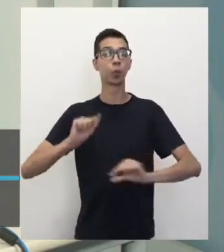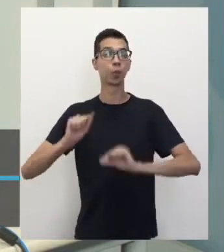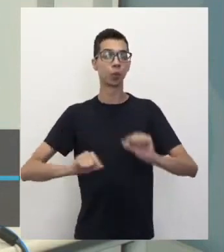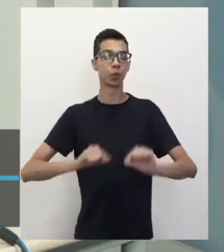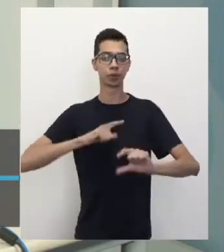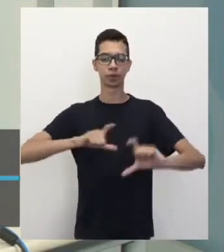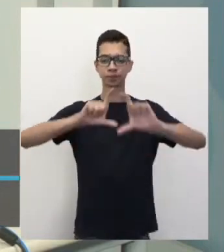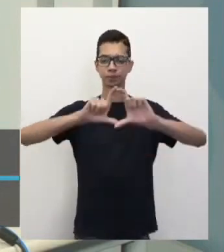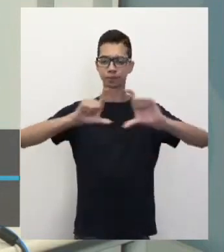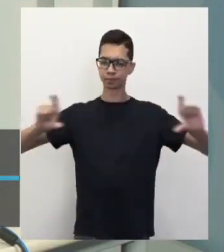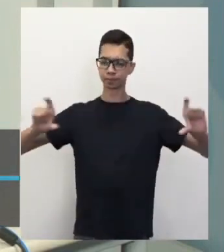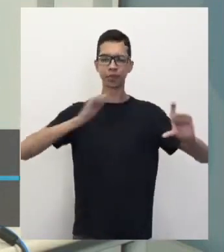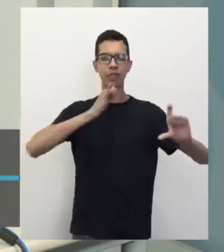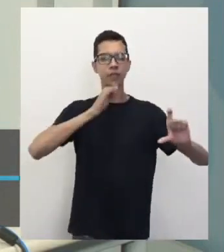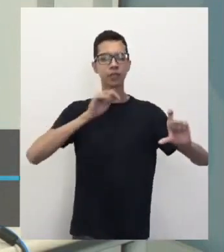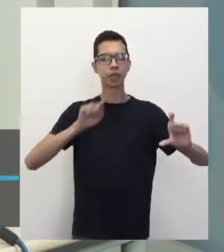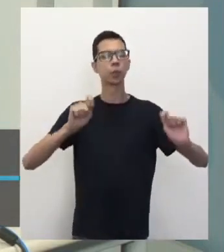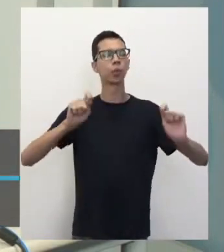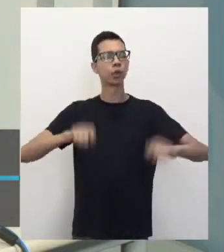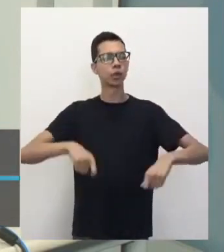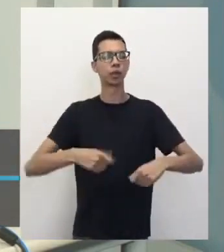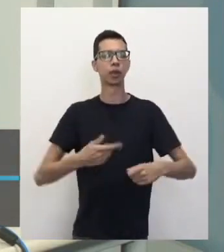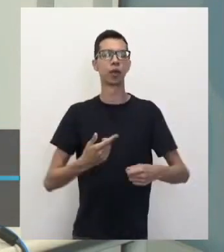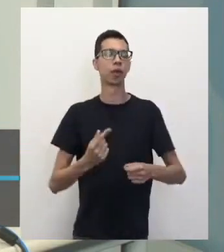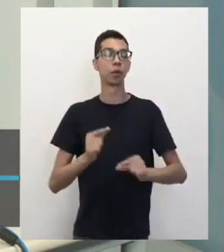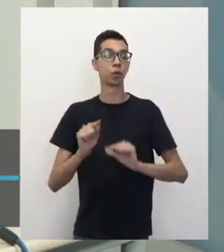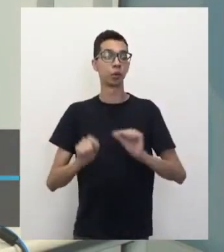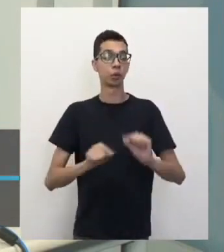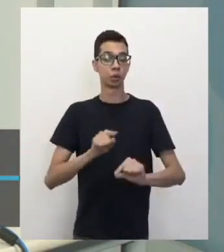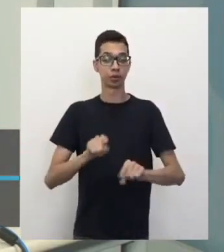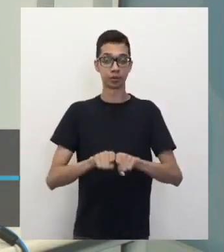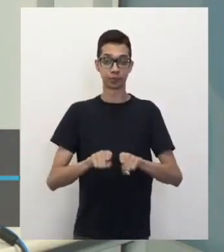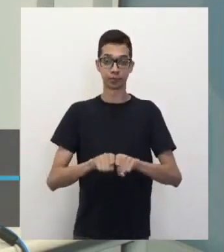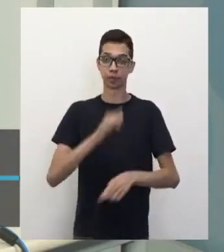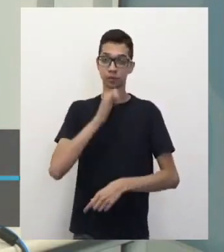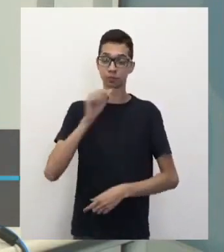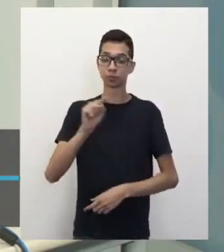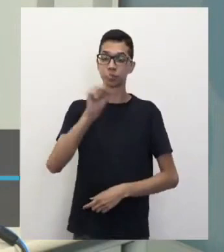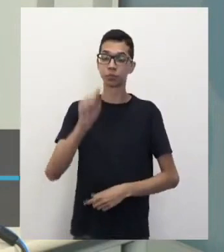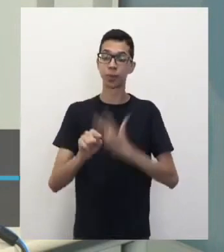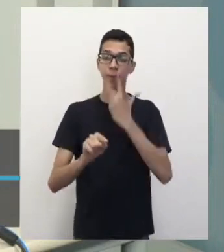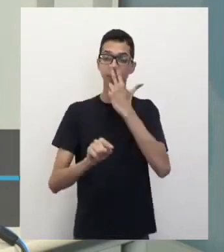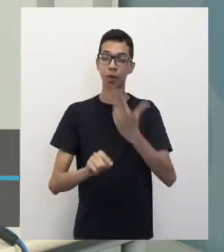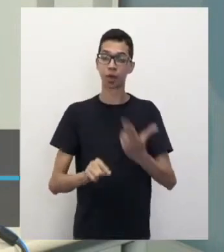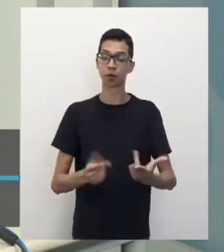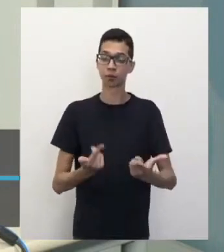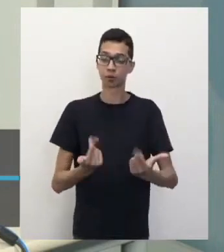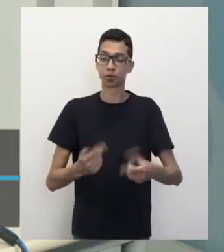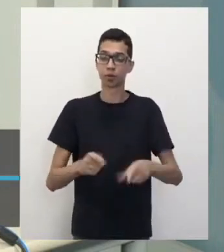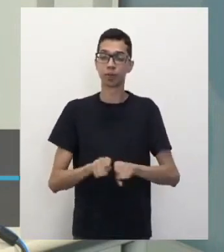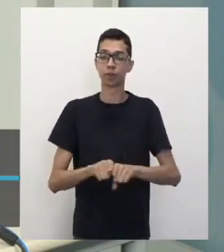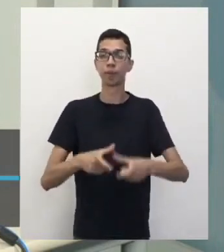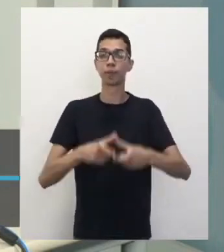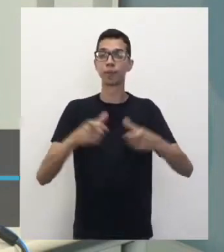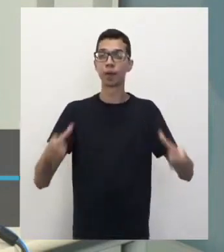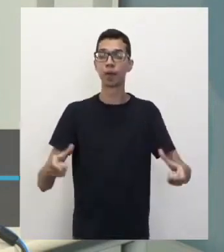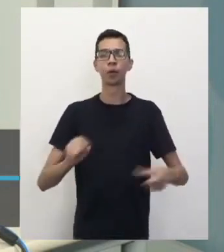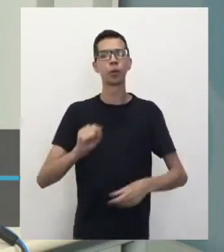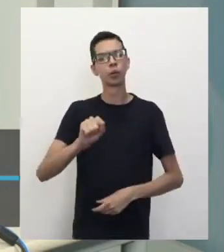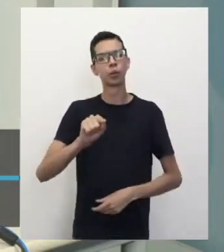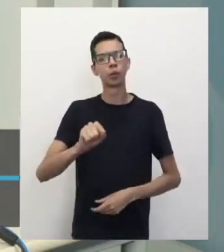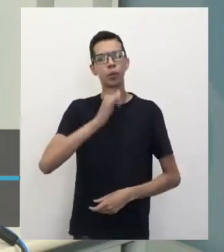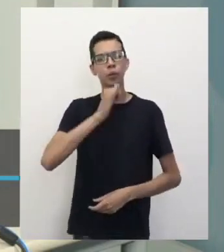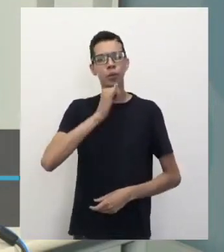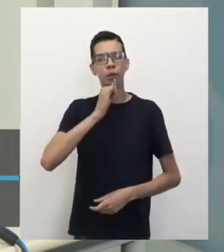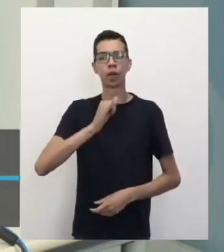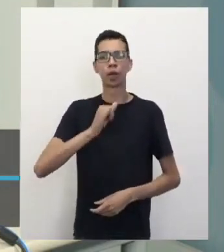aí como uma adversativa, você pode colocar ela também como uma alternativa e a maioria também como uma